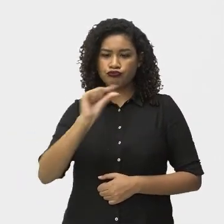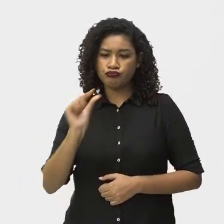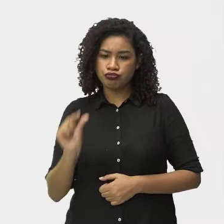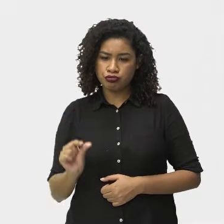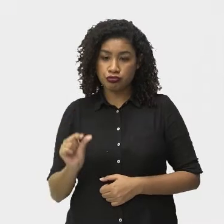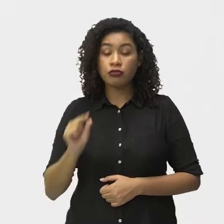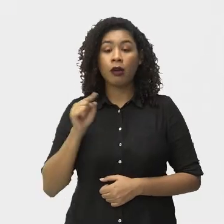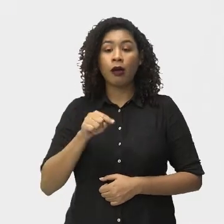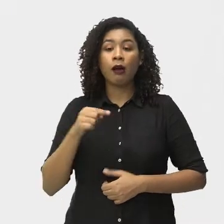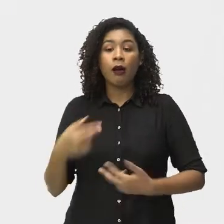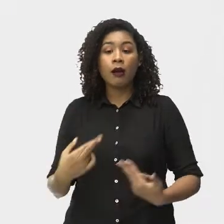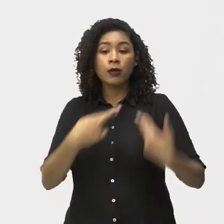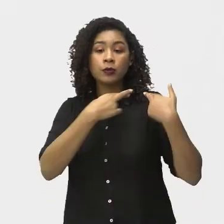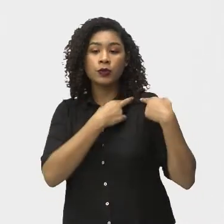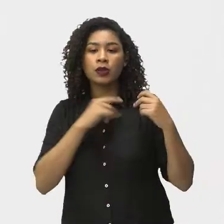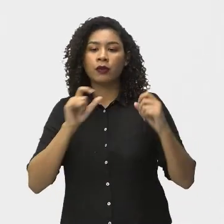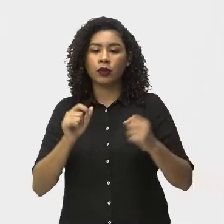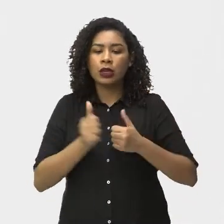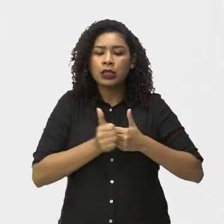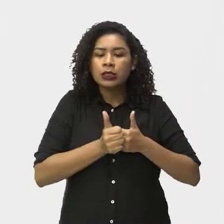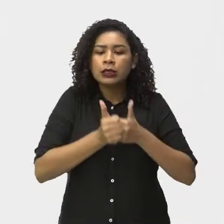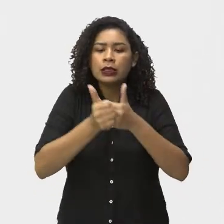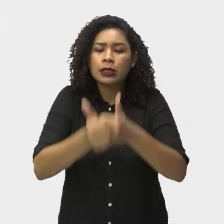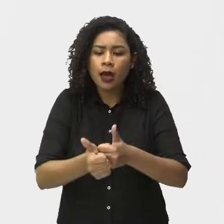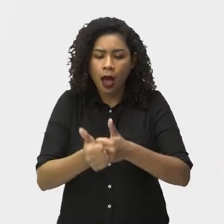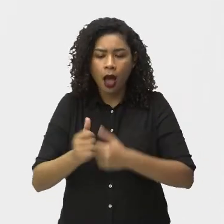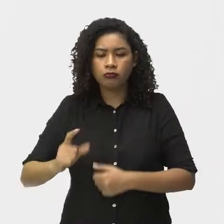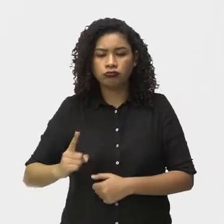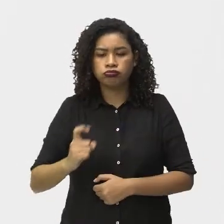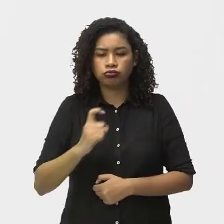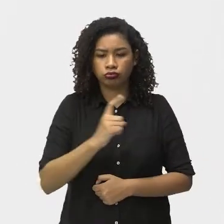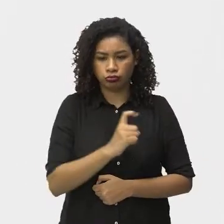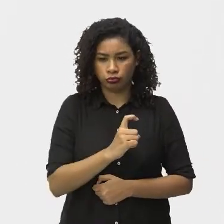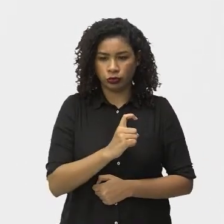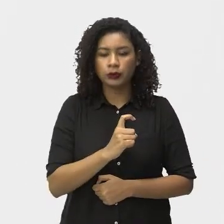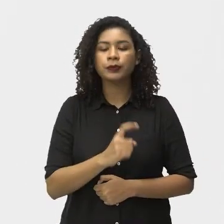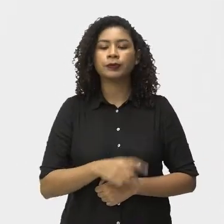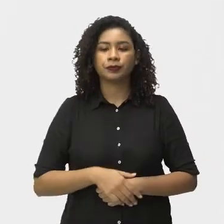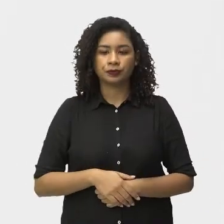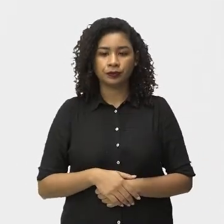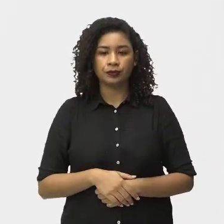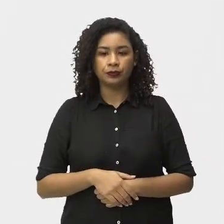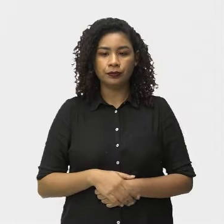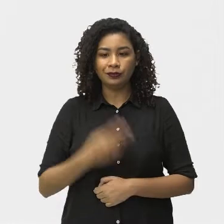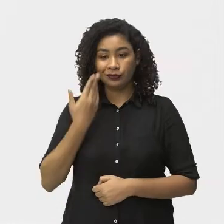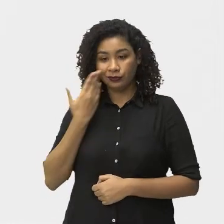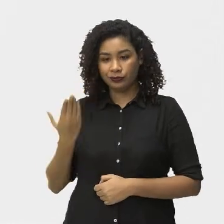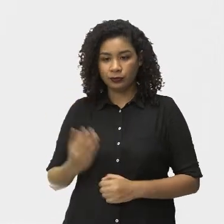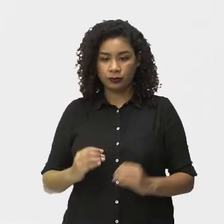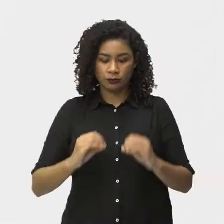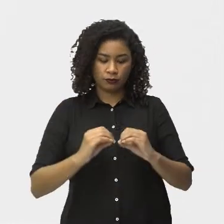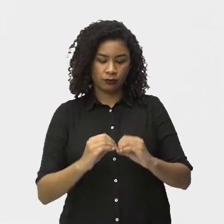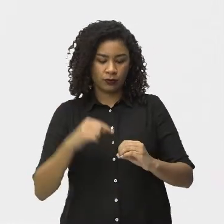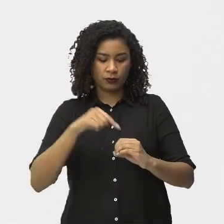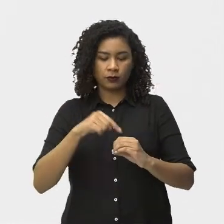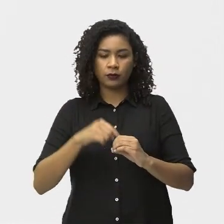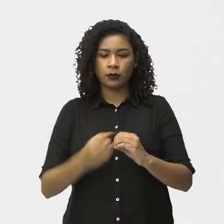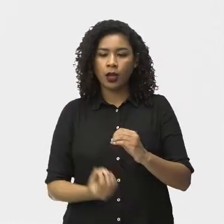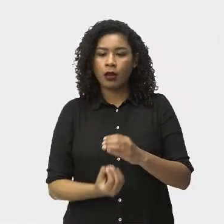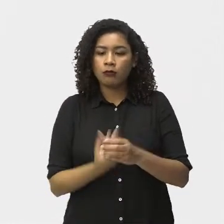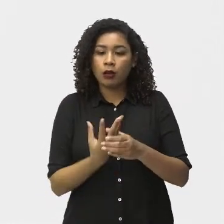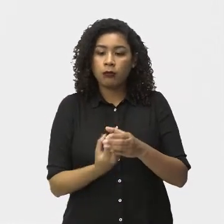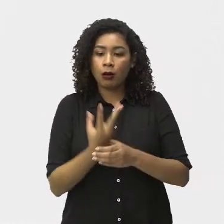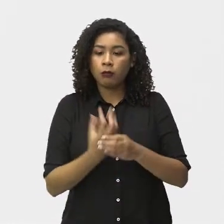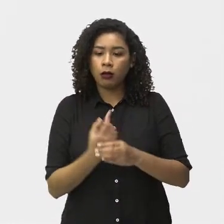Tá? Nesse local, os espermatozoides atingem a maturidade. Então, olha lá, o espermatozoide vai ser produzido no testículo, depois ele vai lá